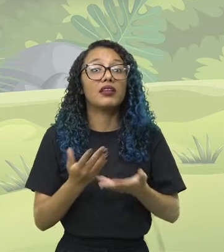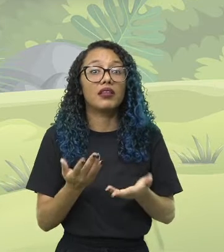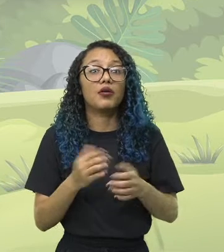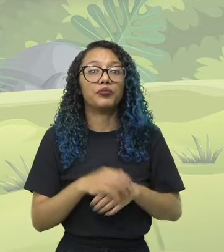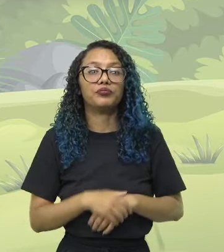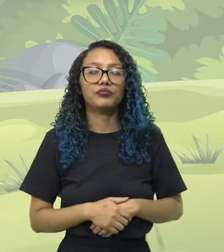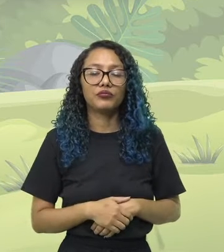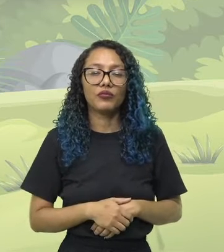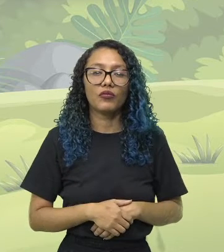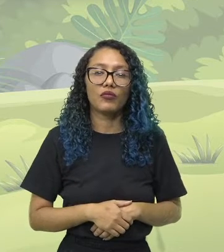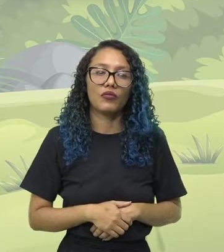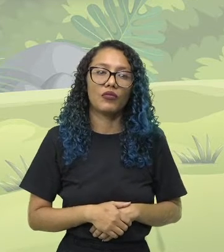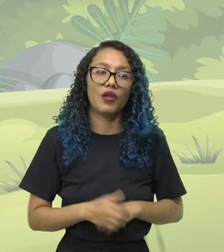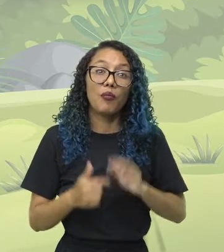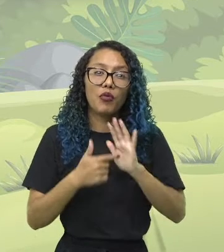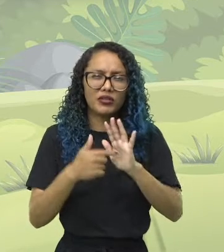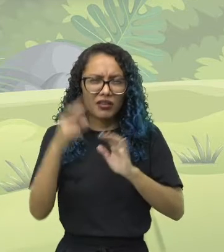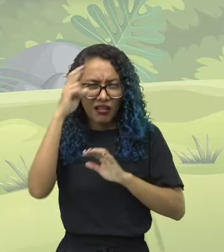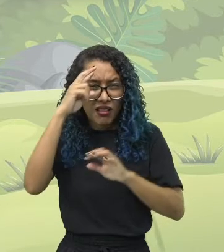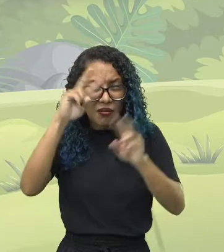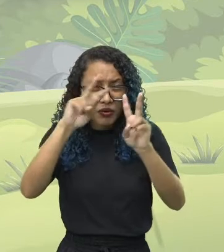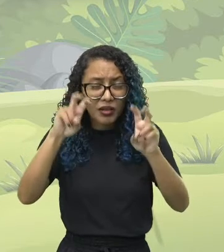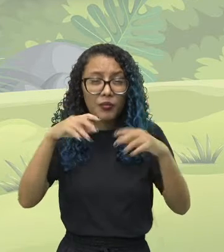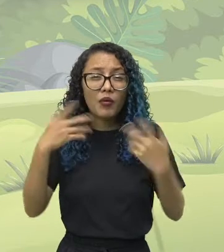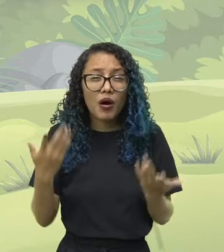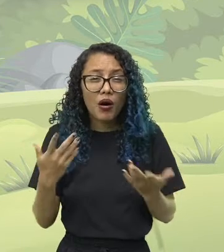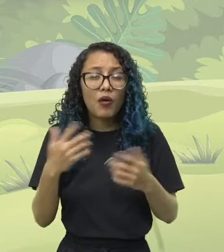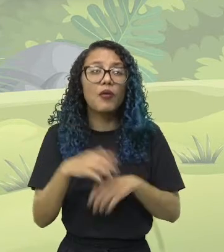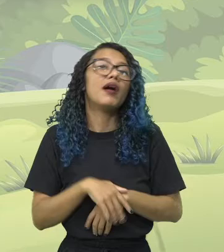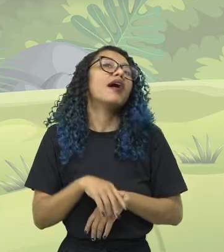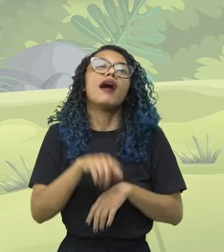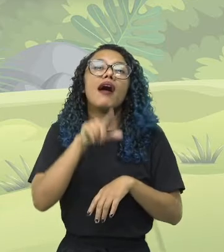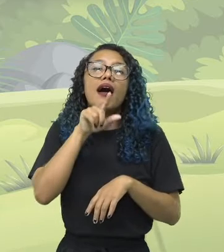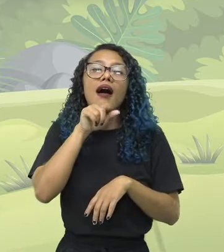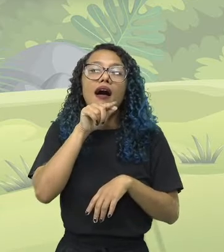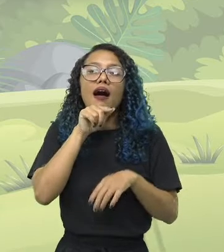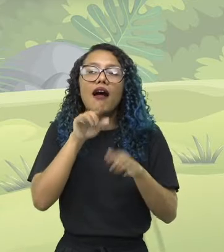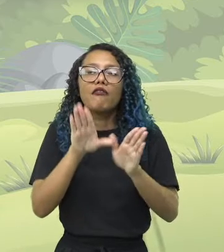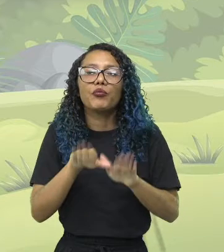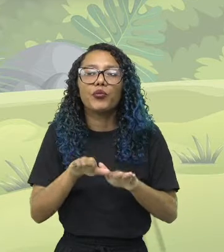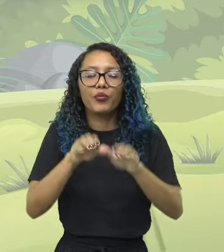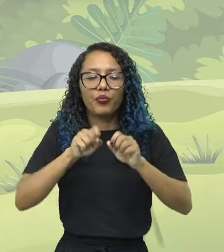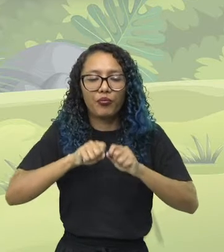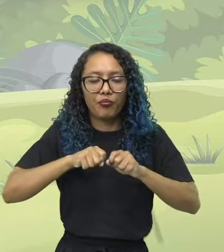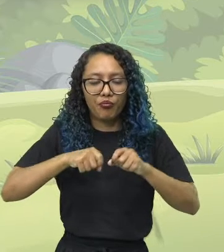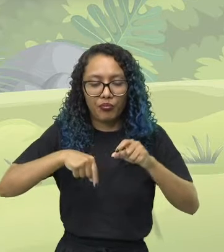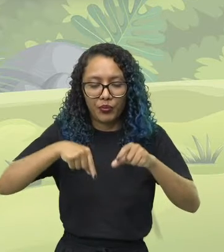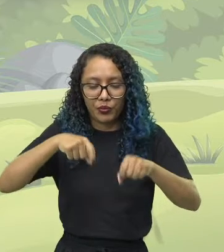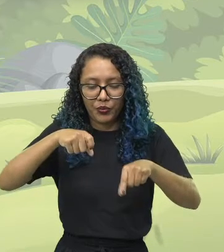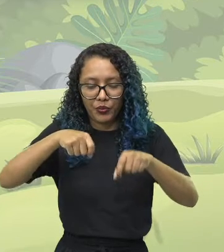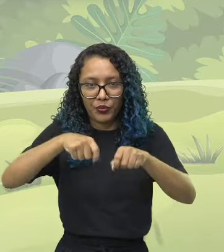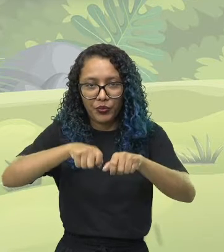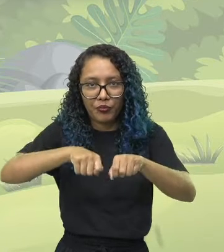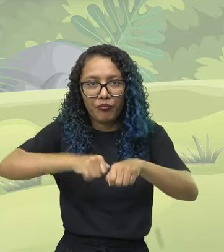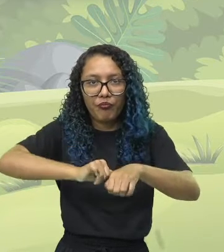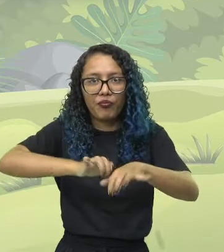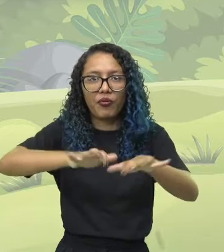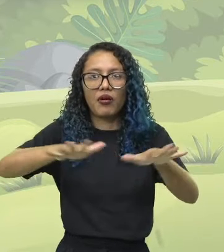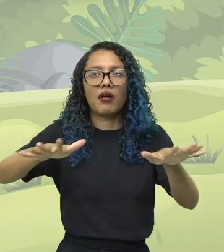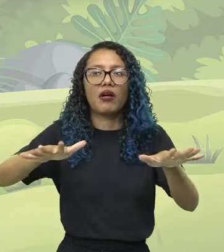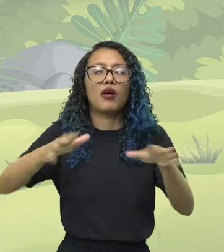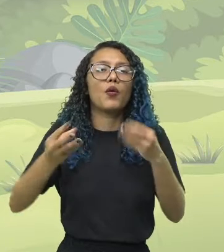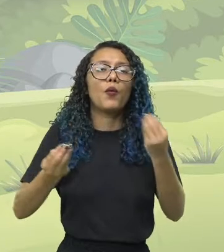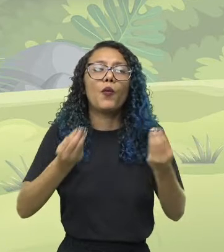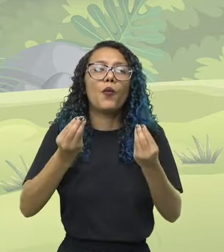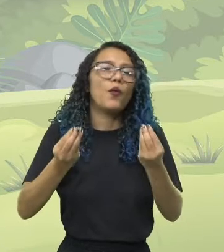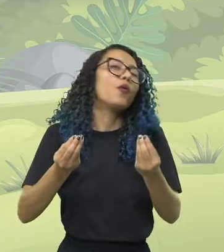tratar. Lembram lá do título? Aves que semeiam, né? Então vamos ver aí então como essas aves